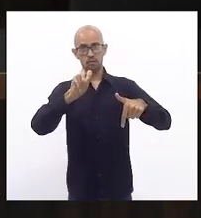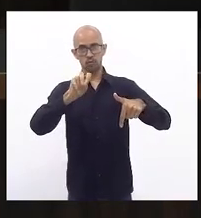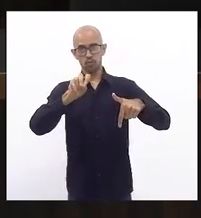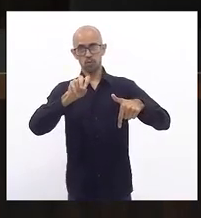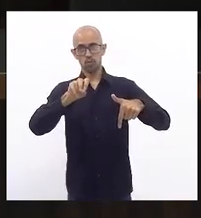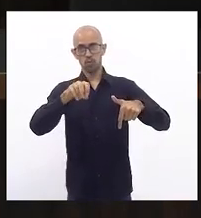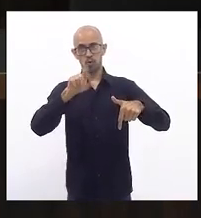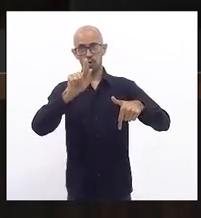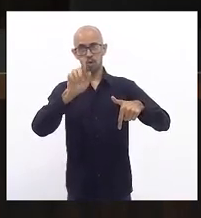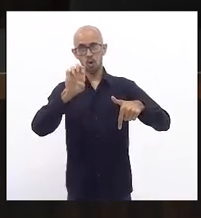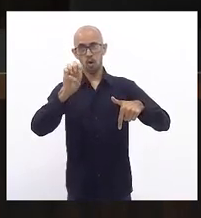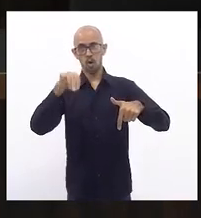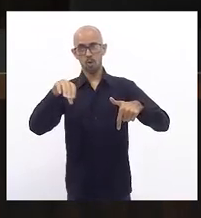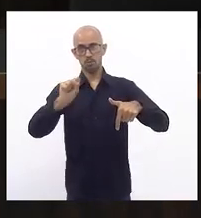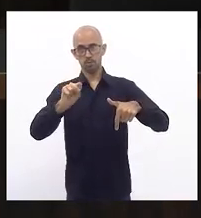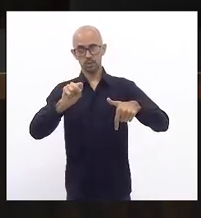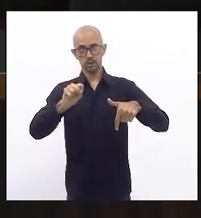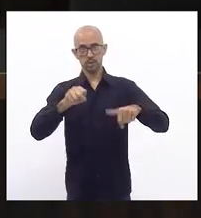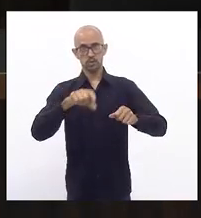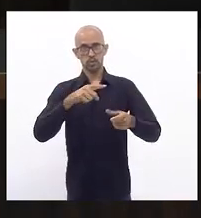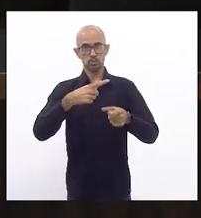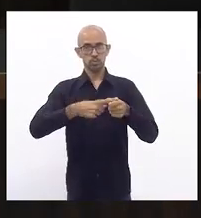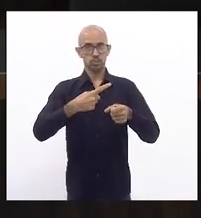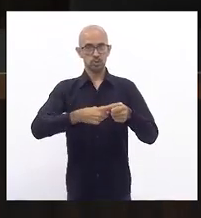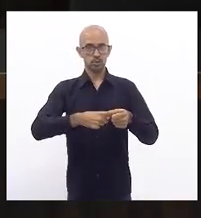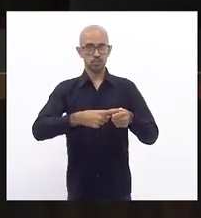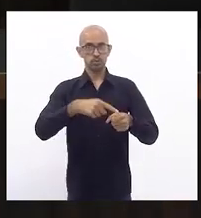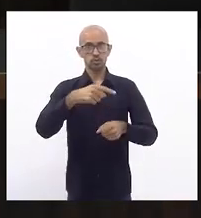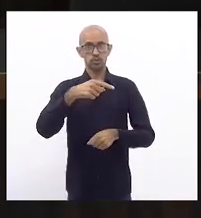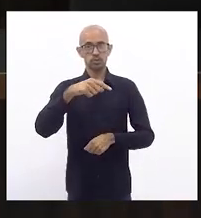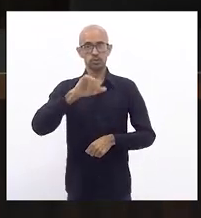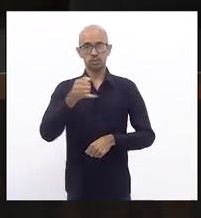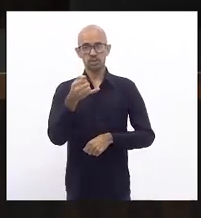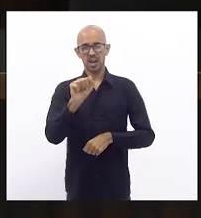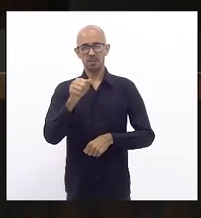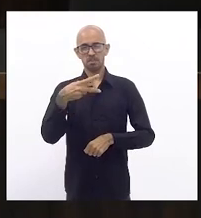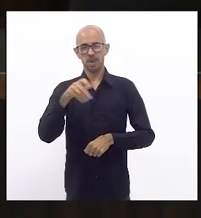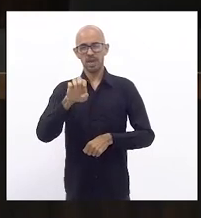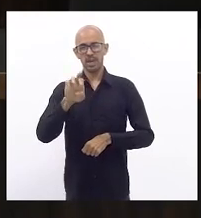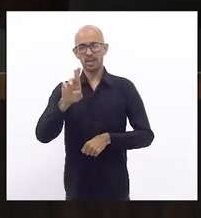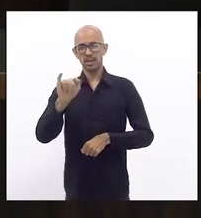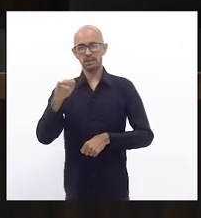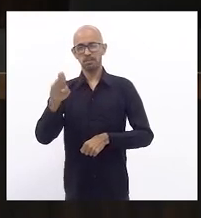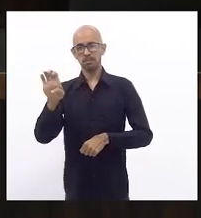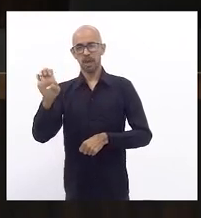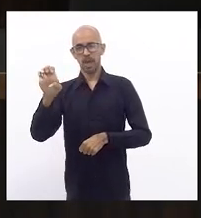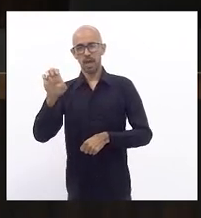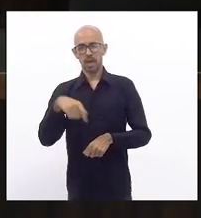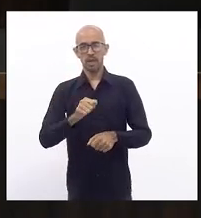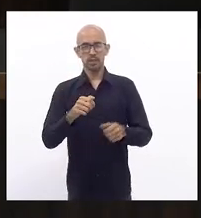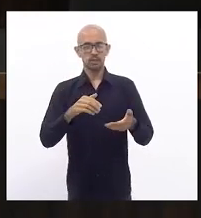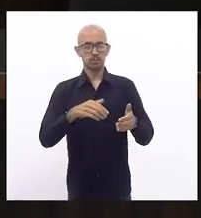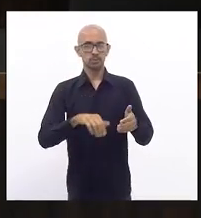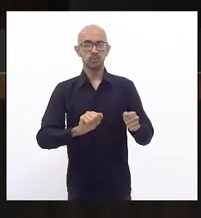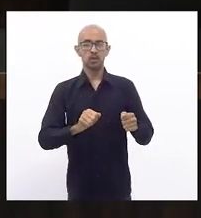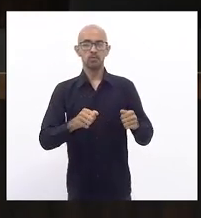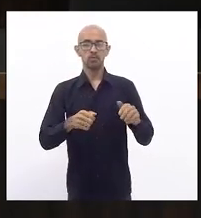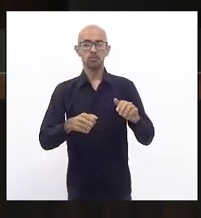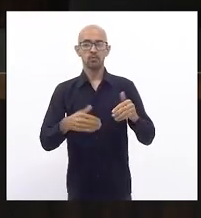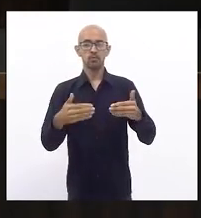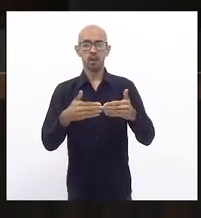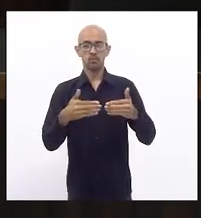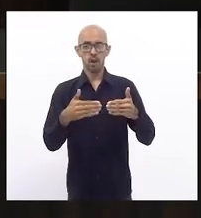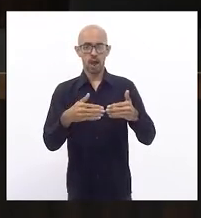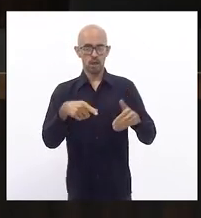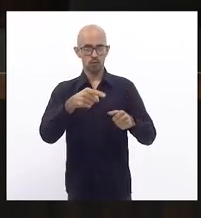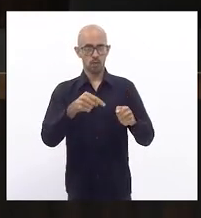médico do município de Aperibé, no estado do Rio de Janeiro. É, pareceres da Comissão de Normas Internas e Proposições Externas favorável. Relator,